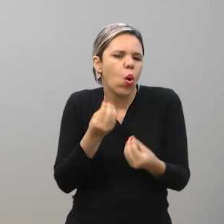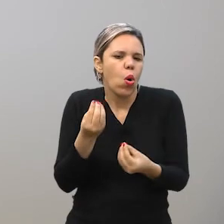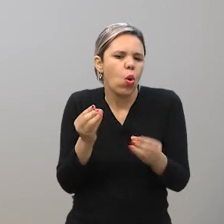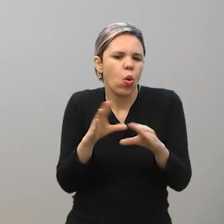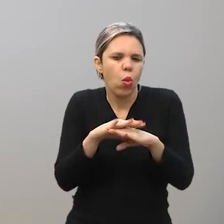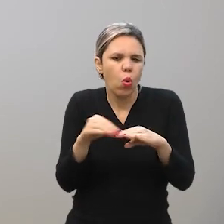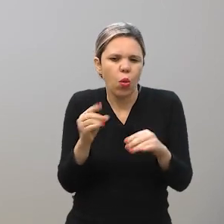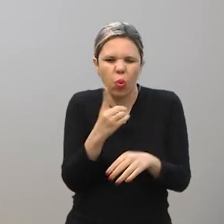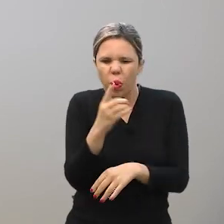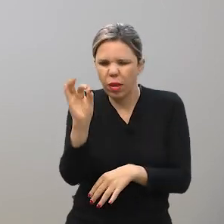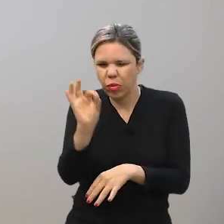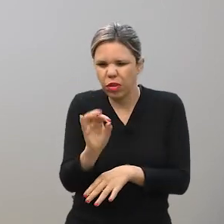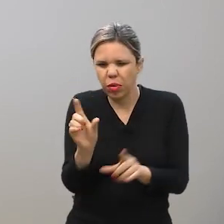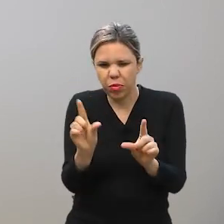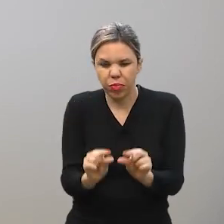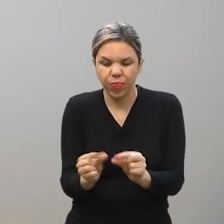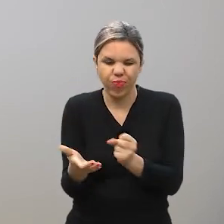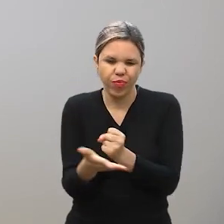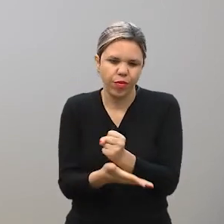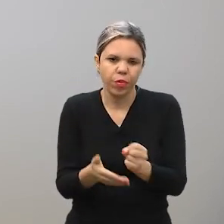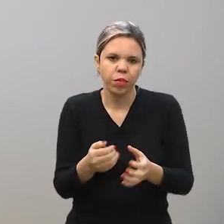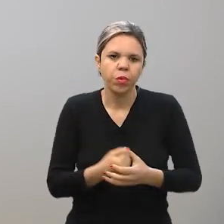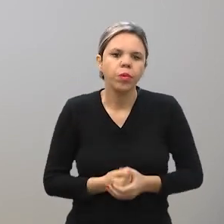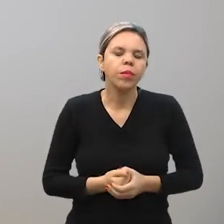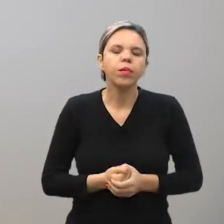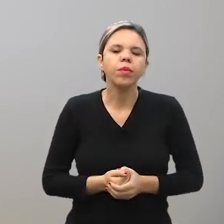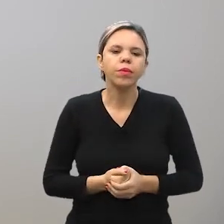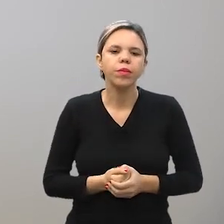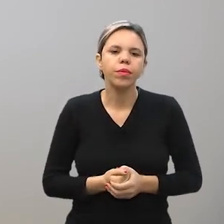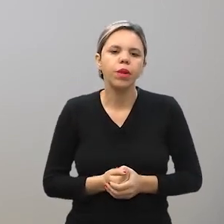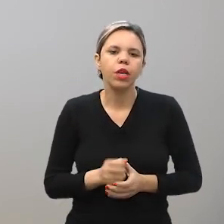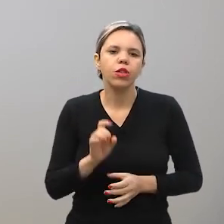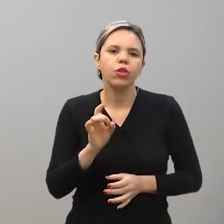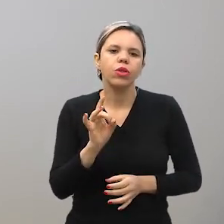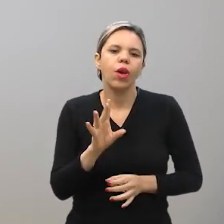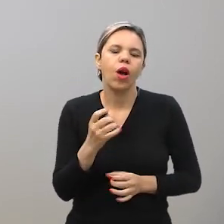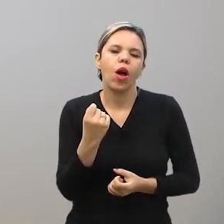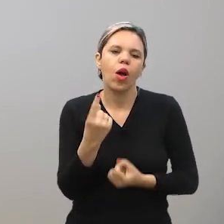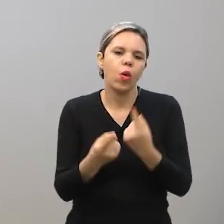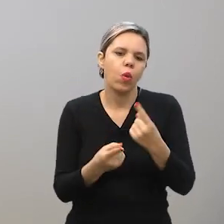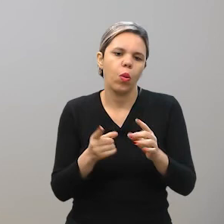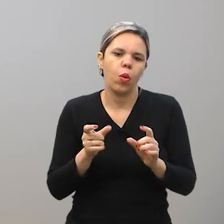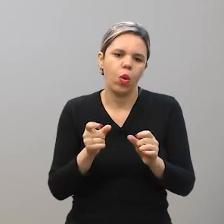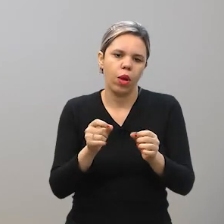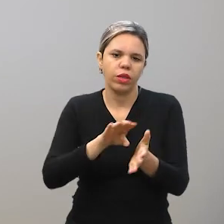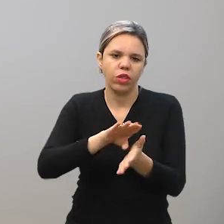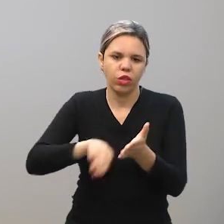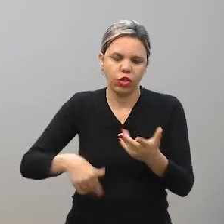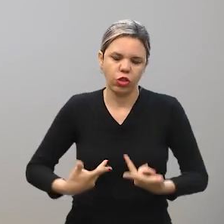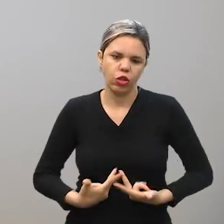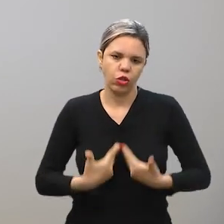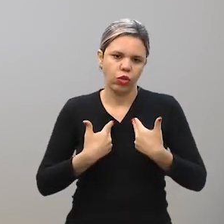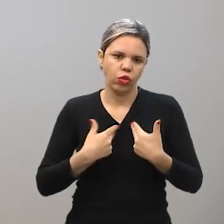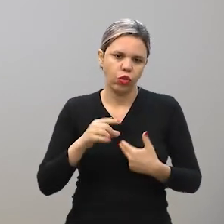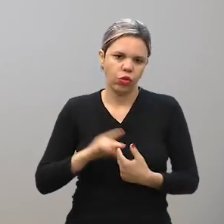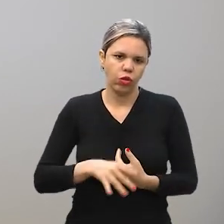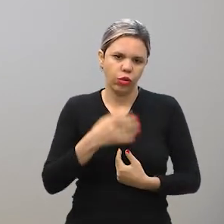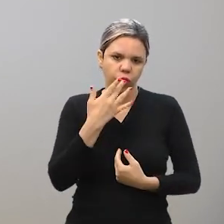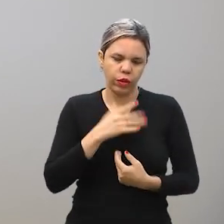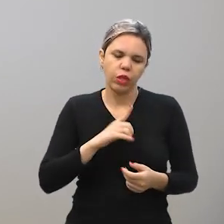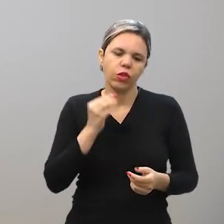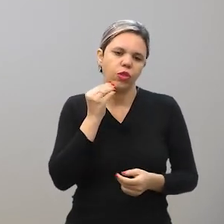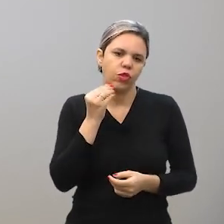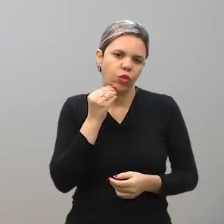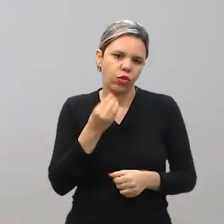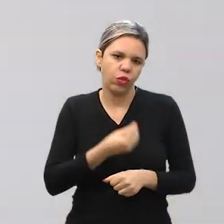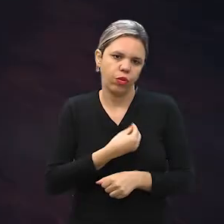de 10%. Só aqueles tipos de câncer que poderiam ser removidos cirurgicamente, essa criança tinha chance